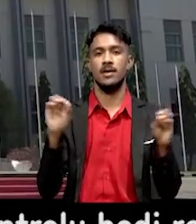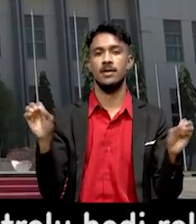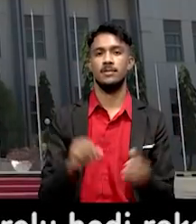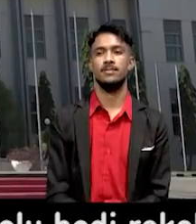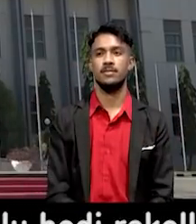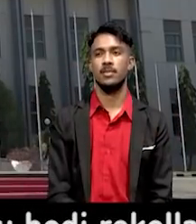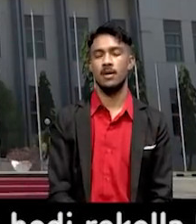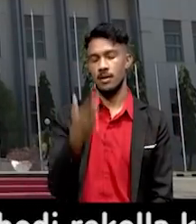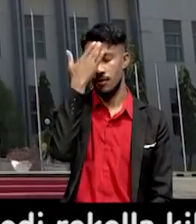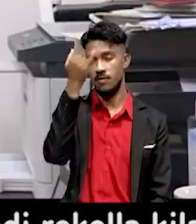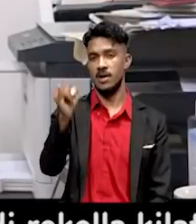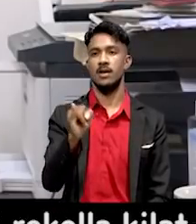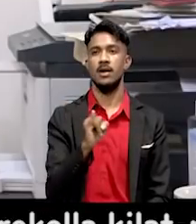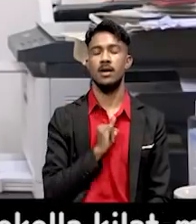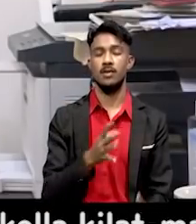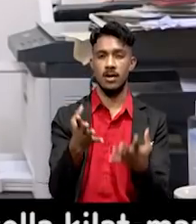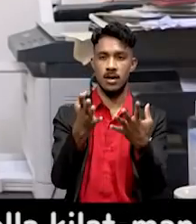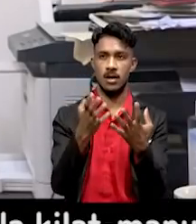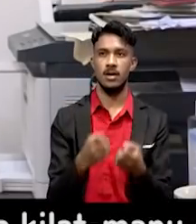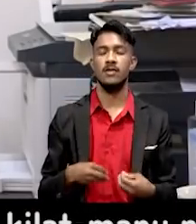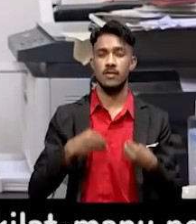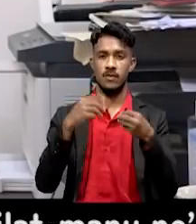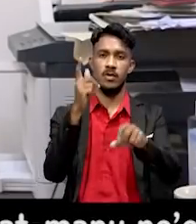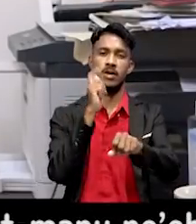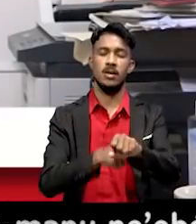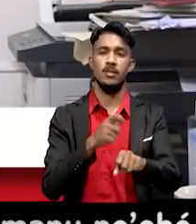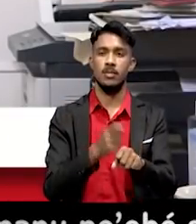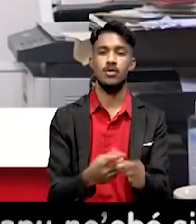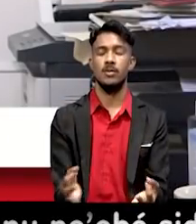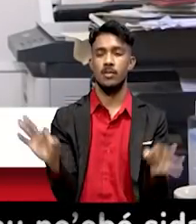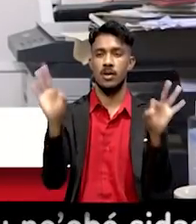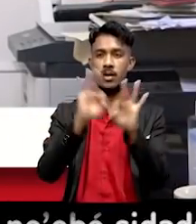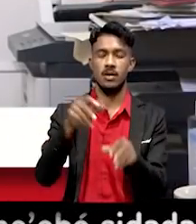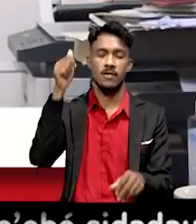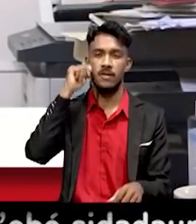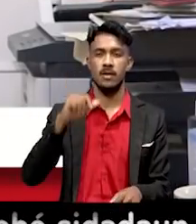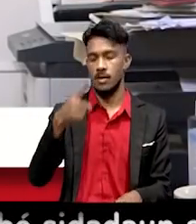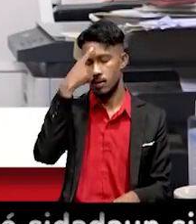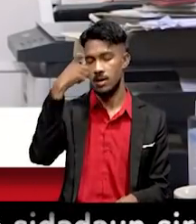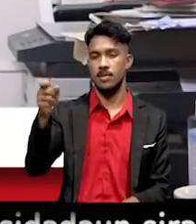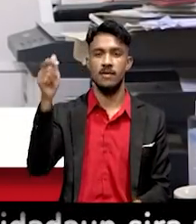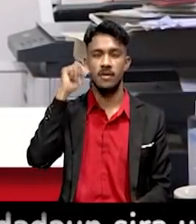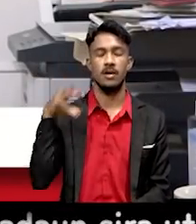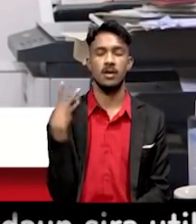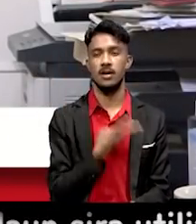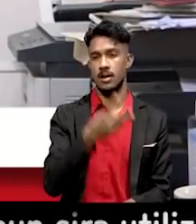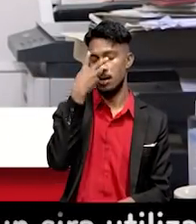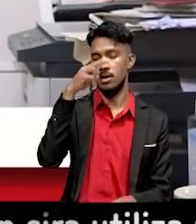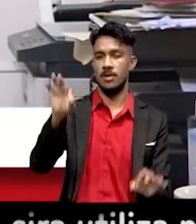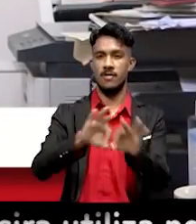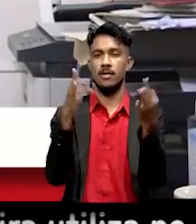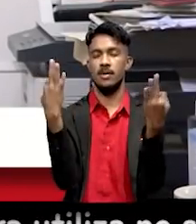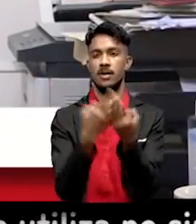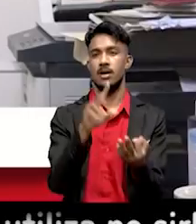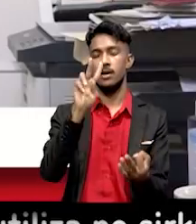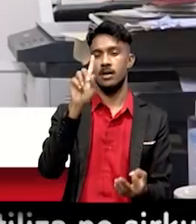sama hau defende fo prioridade ba feto mane kata feto. Se dare de ba familia da, se ma fu atensan